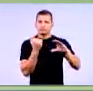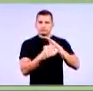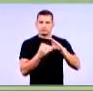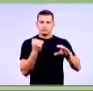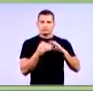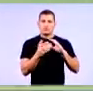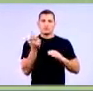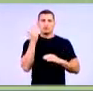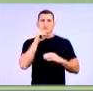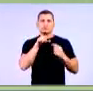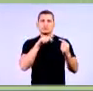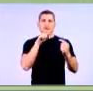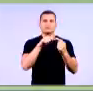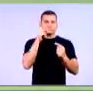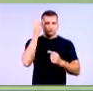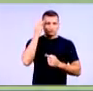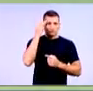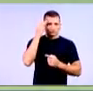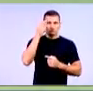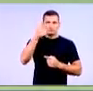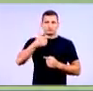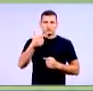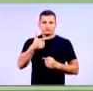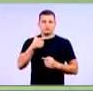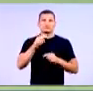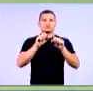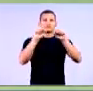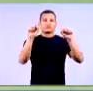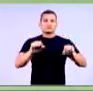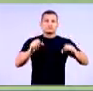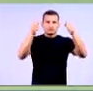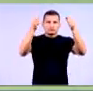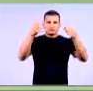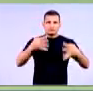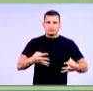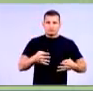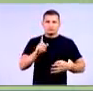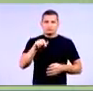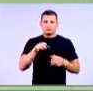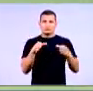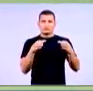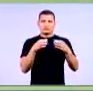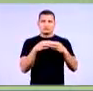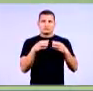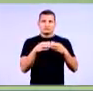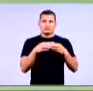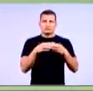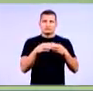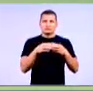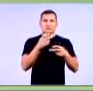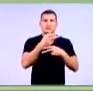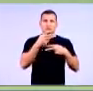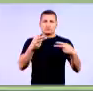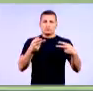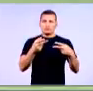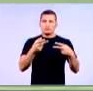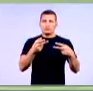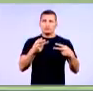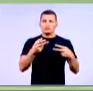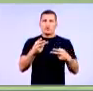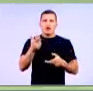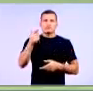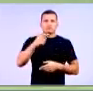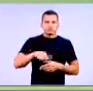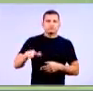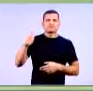um objetivo comum. E o segundo item fala que sistema é um conjunto de eventos que se